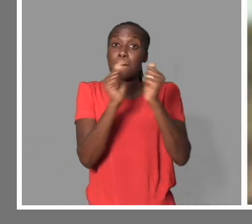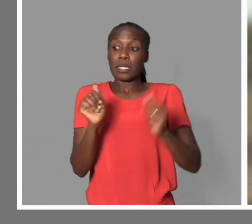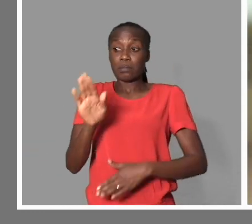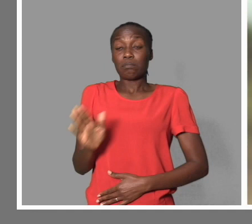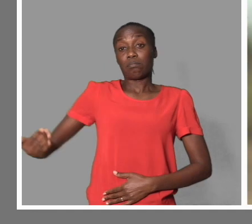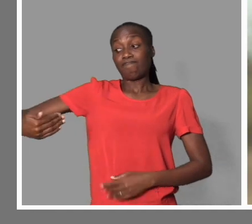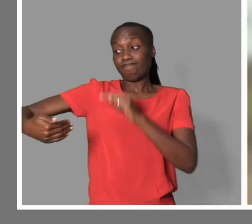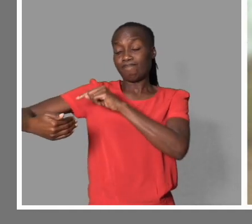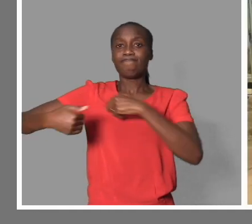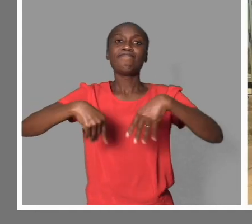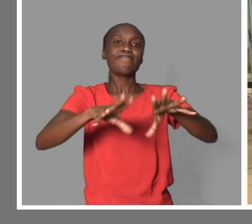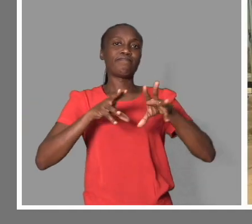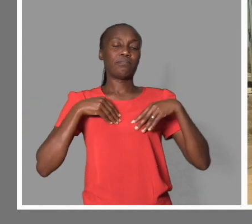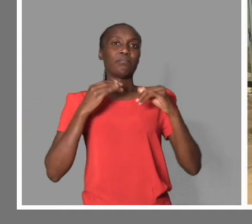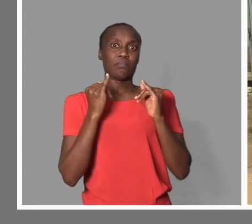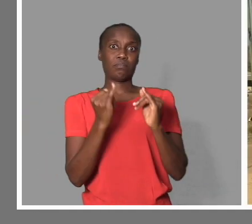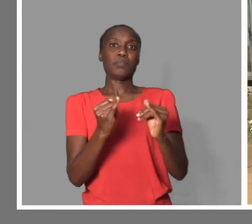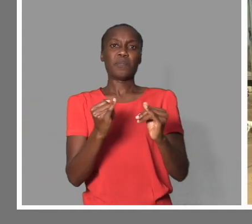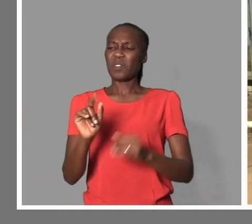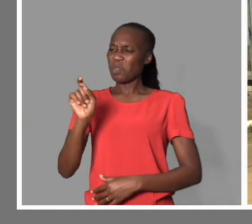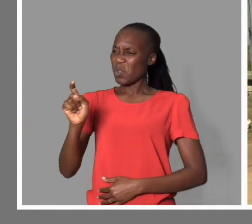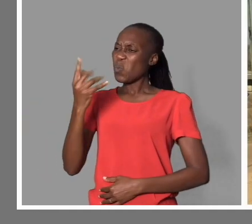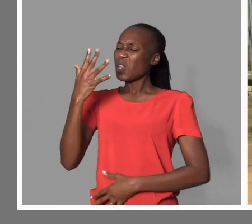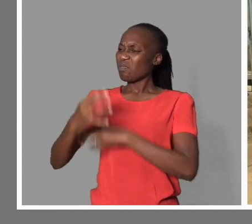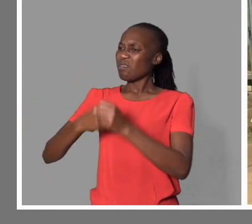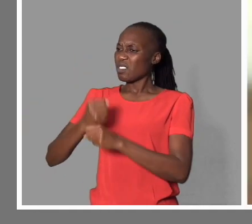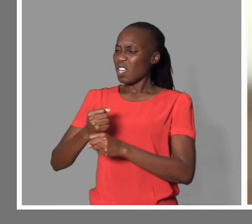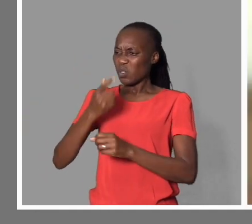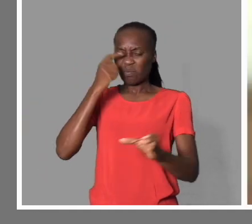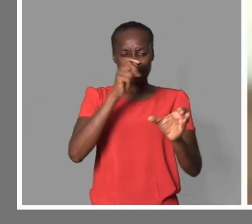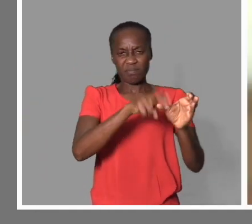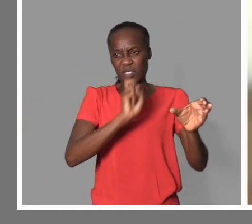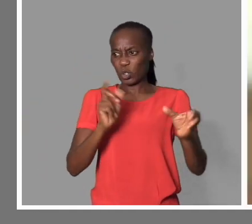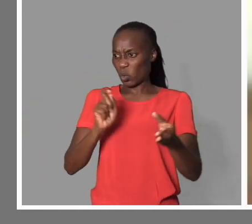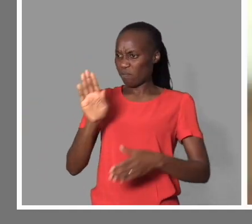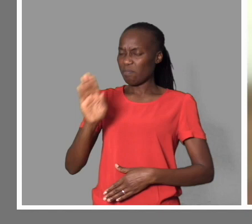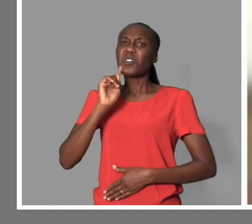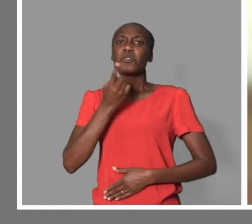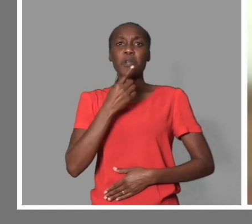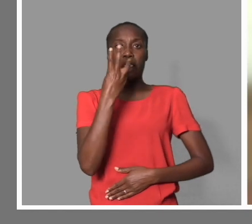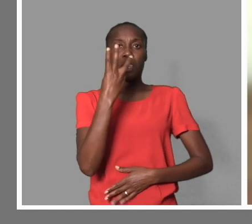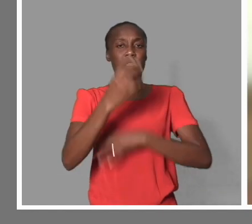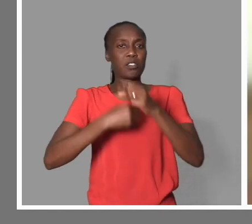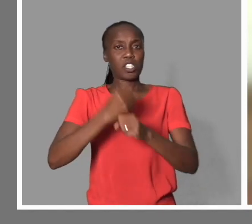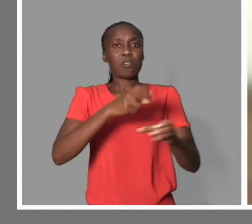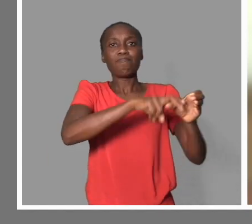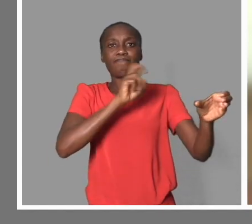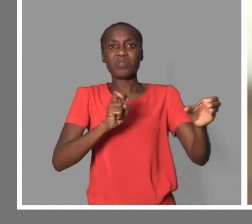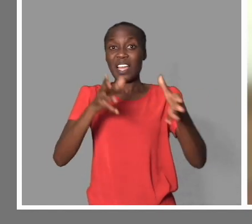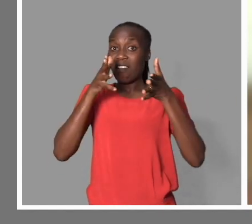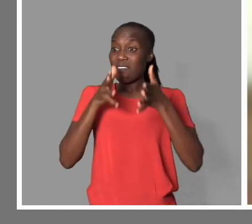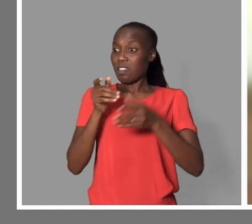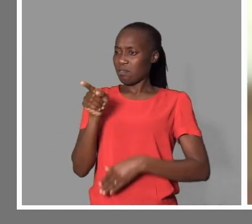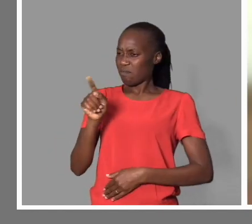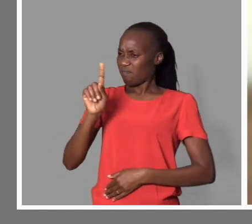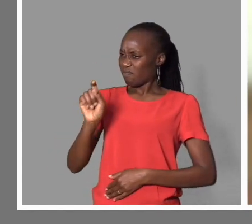voltar à carteira, mas o seu marido não aceita. Há quantos anos deixaste de estudar? Há 3 anos.